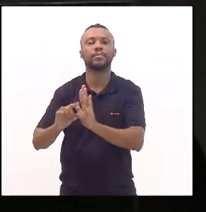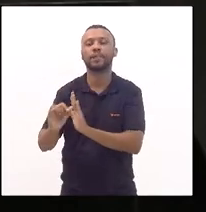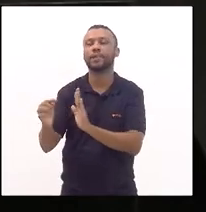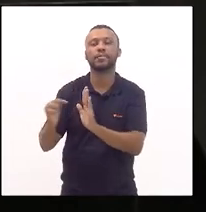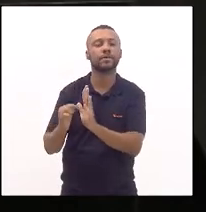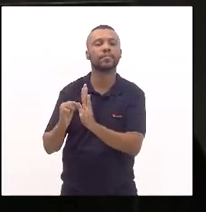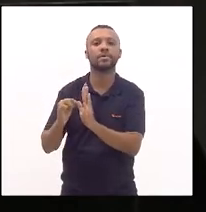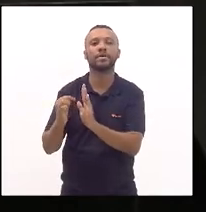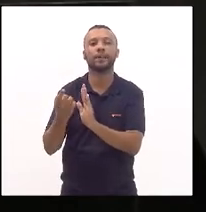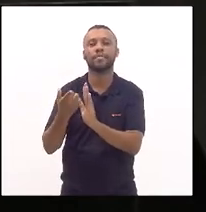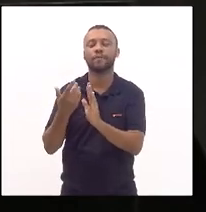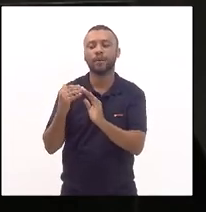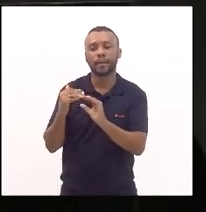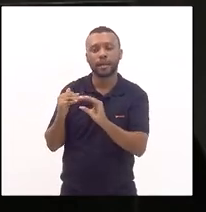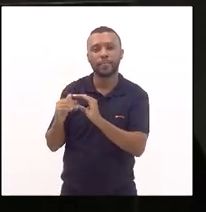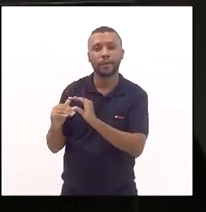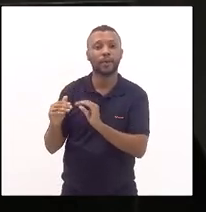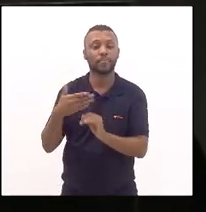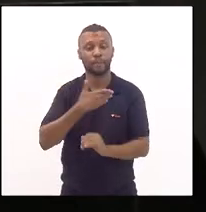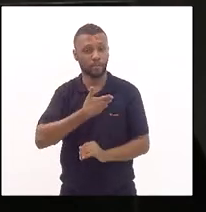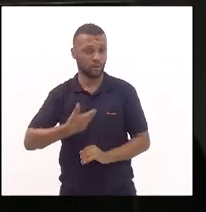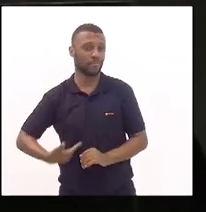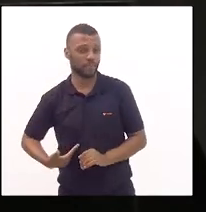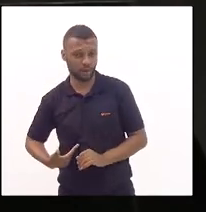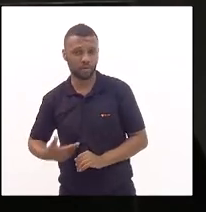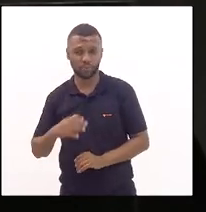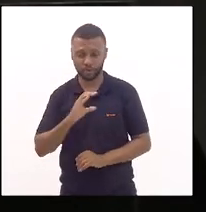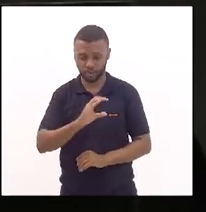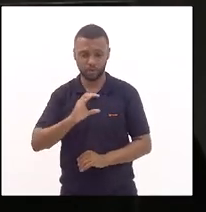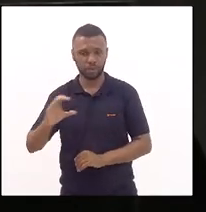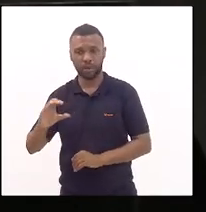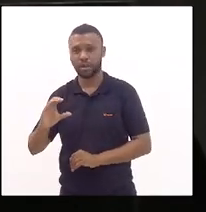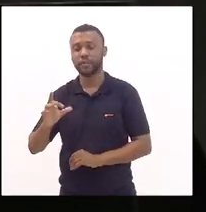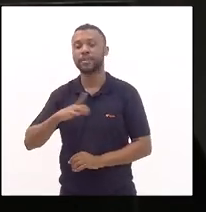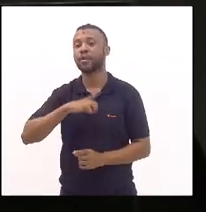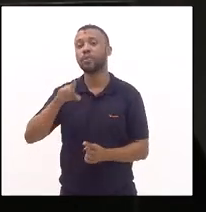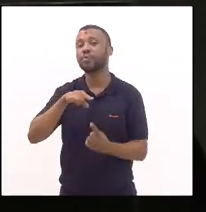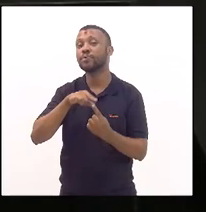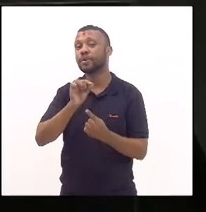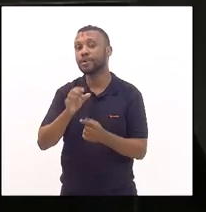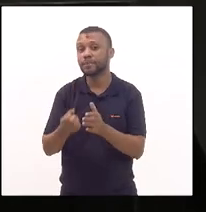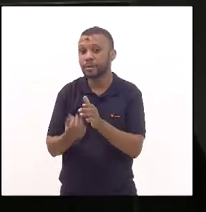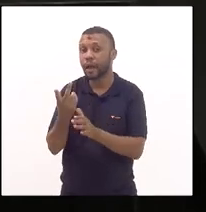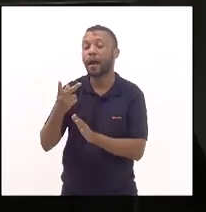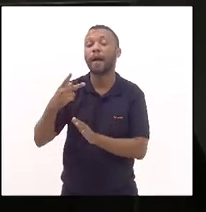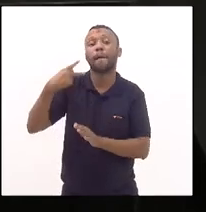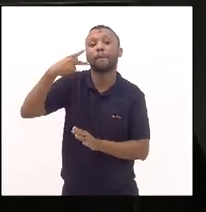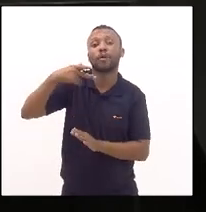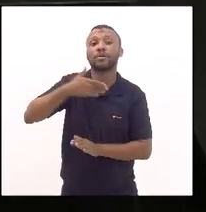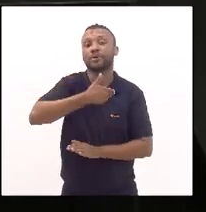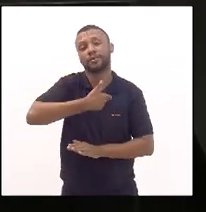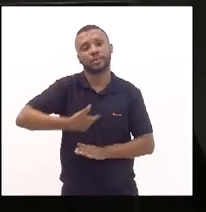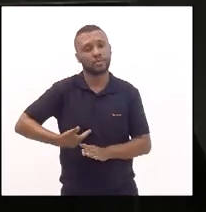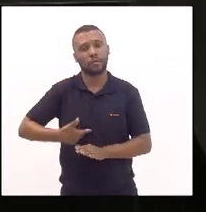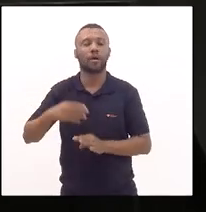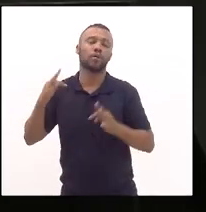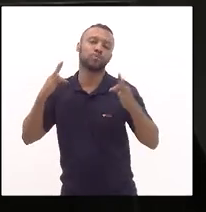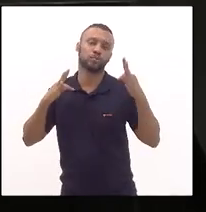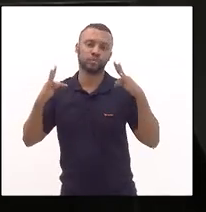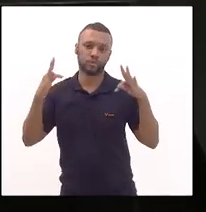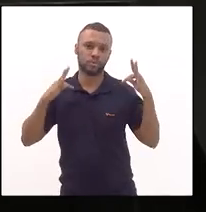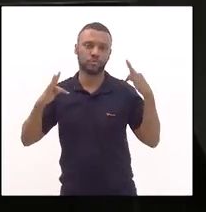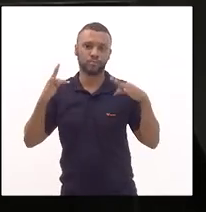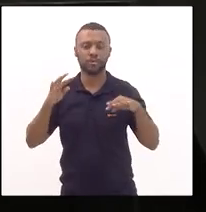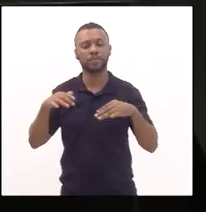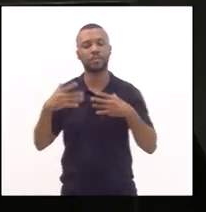é, encaminhado pelo Executivo Estadual, que justamente implementa a política estadual do turismo.